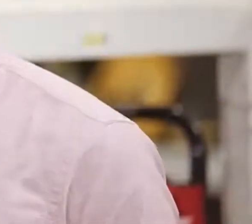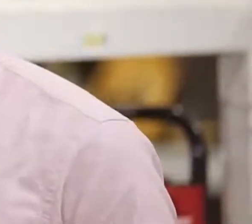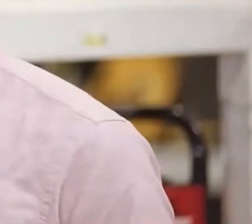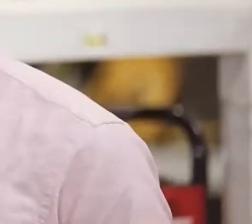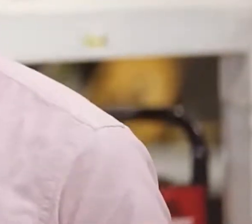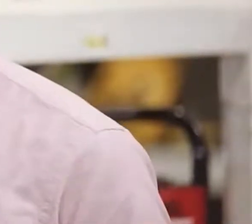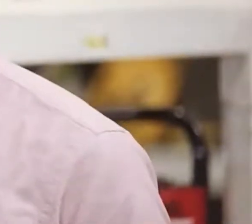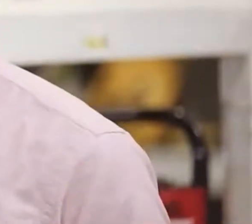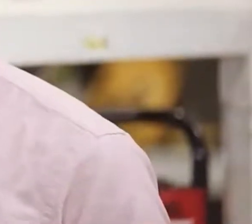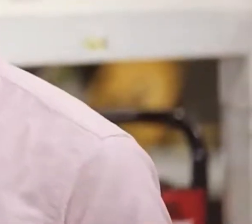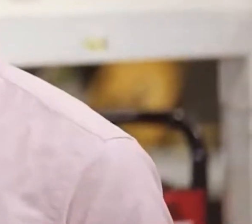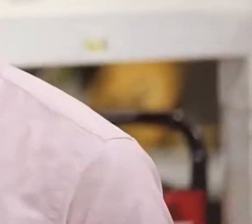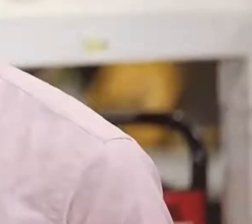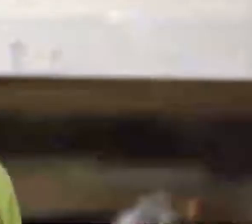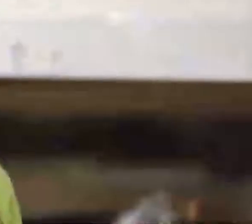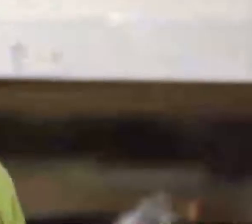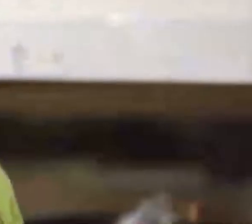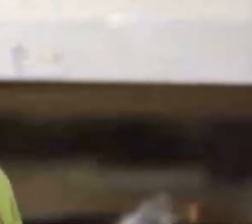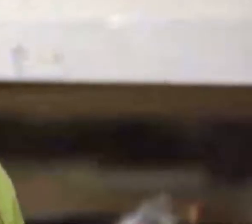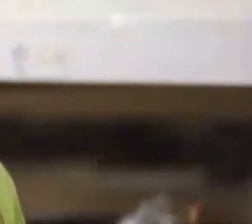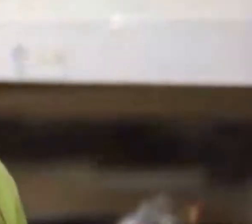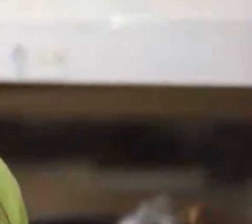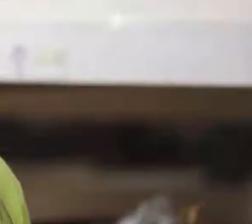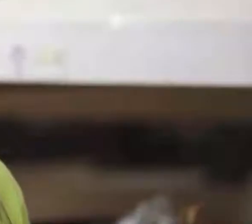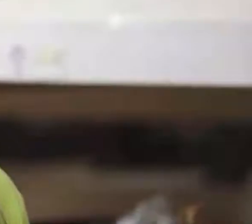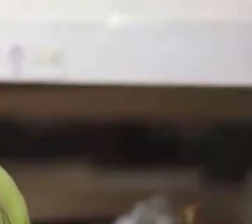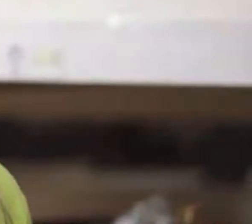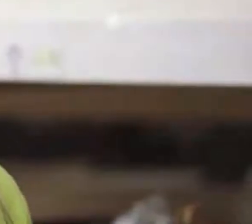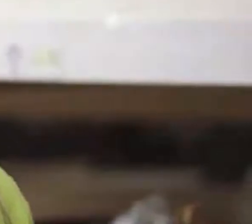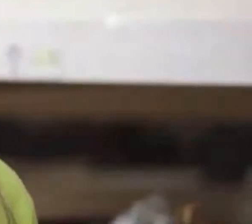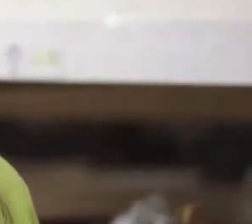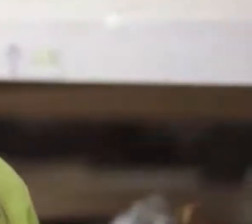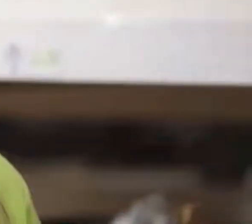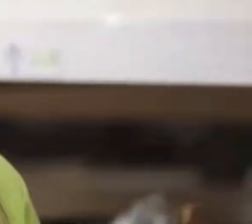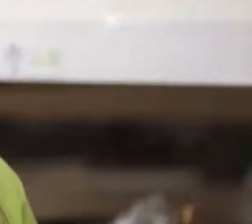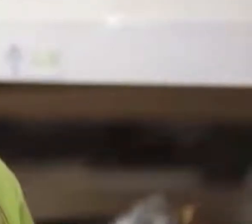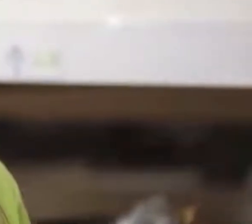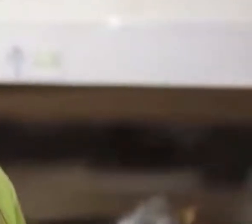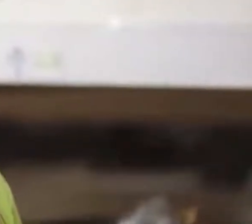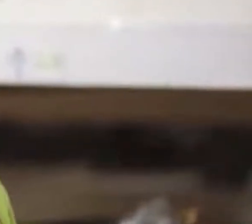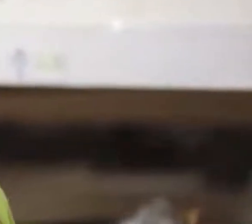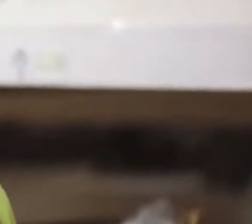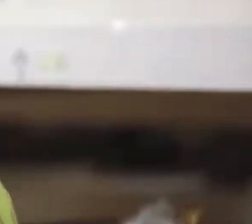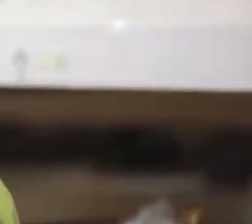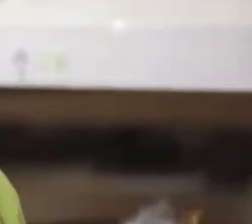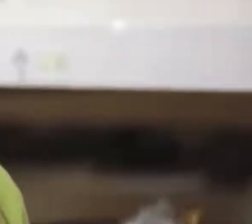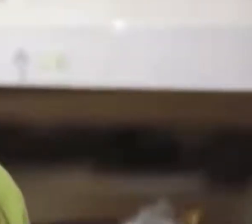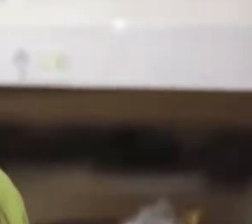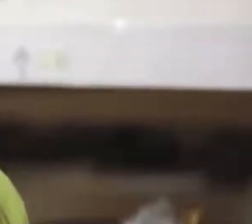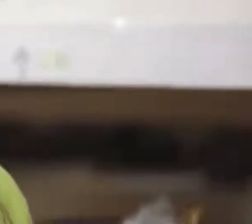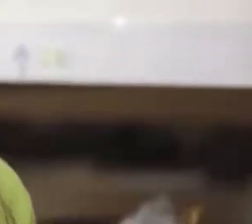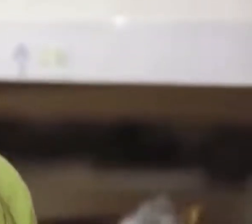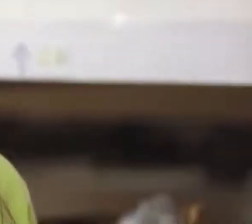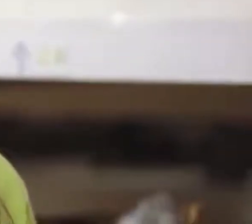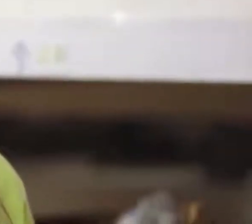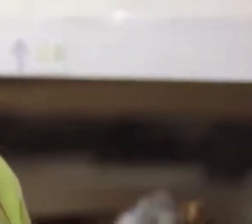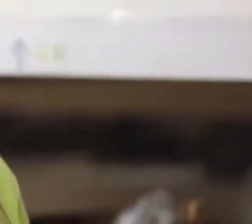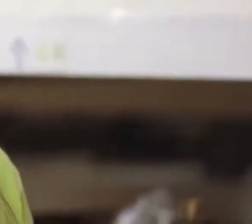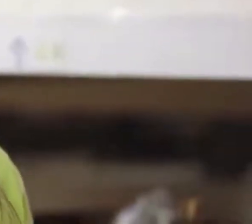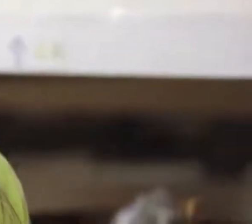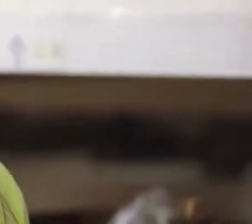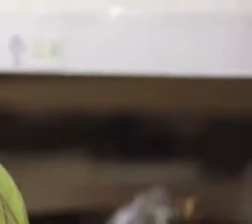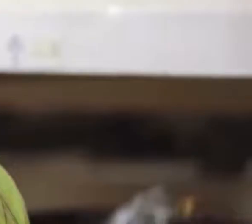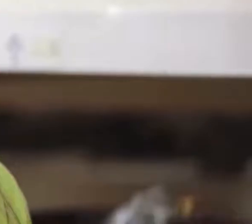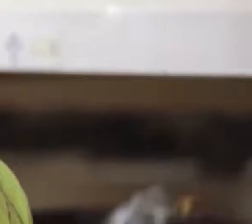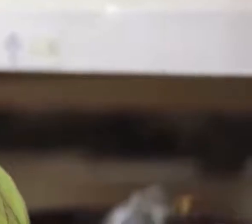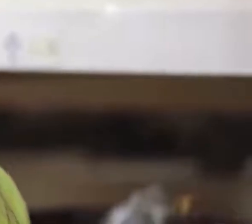energia do que a quantidade de watts, é verdade? Sim, é verdade. São os motores elétricos por indução. Eles são muito encontrados em geladeira, refrigeradores